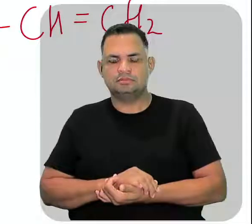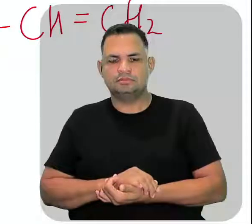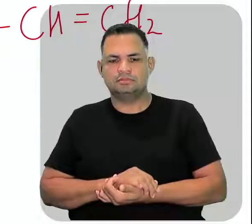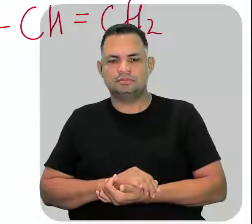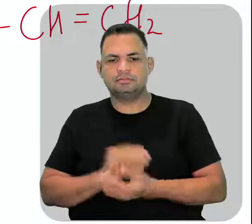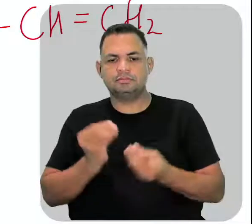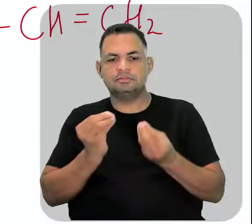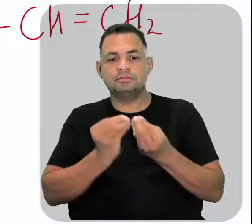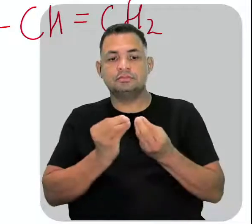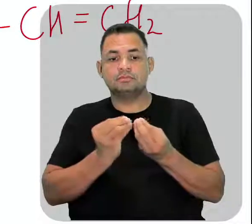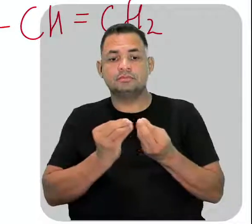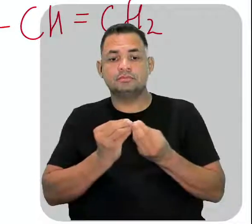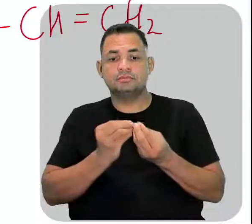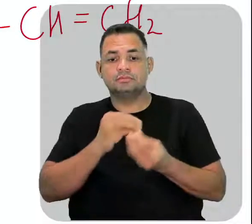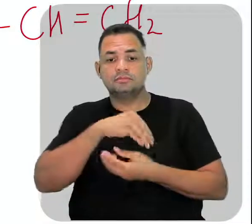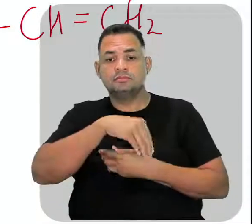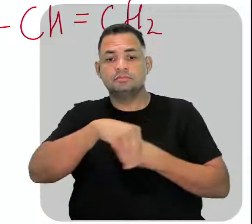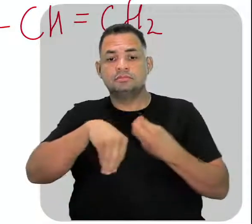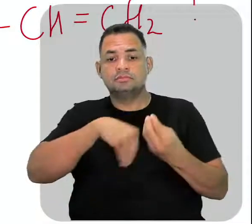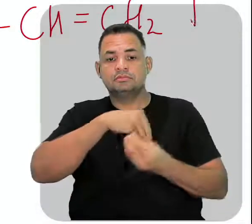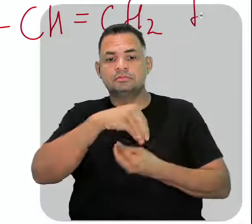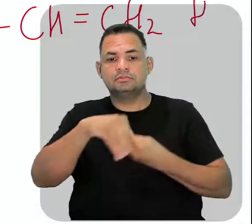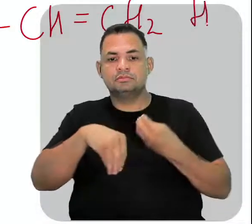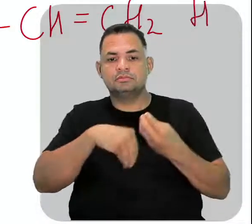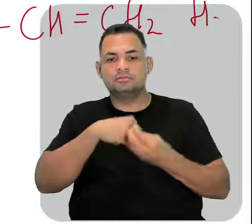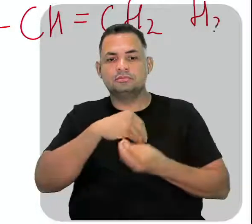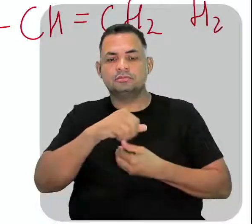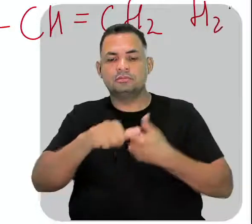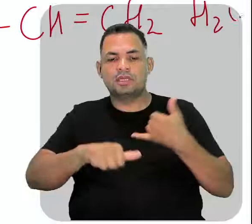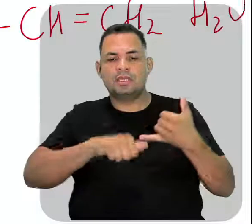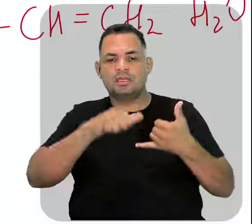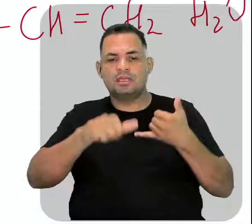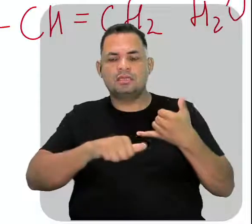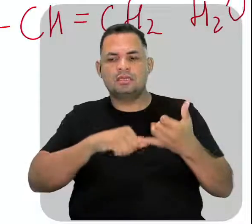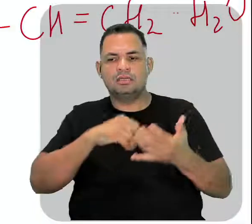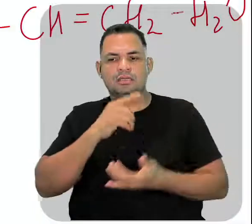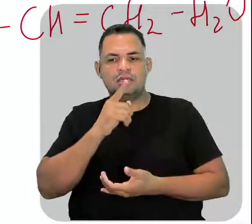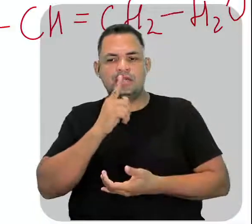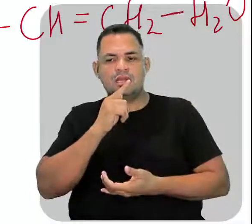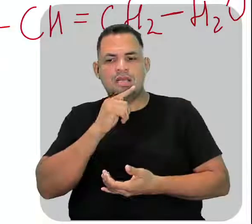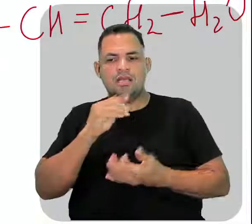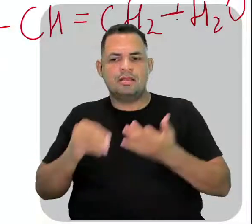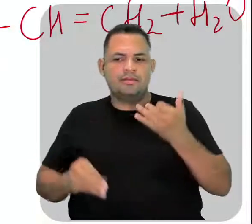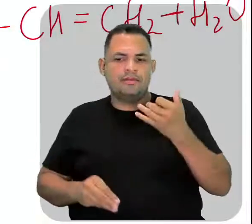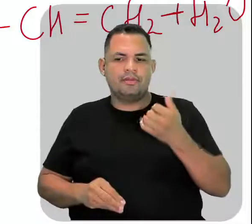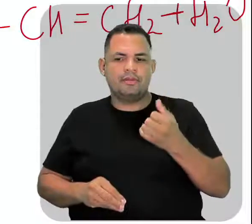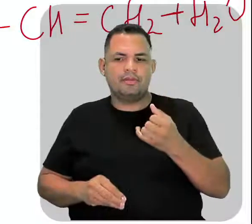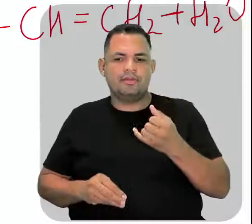Essa molécula ela vai interagir com a água, que é H2O.